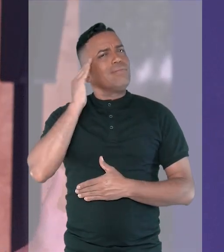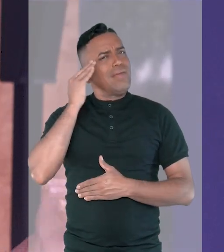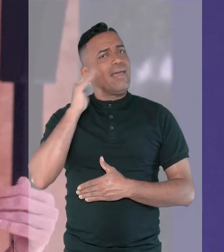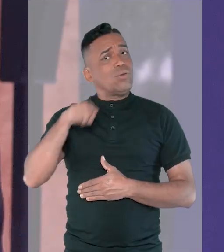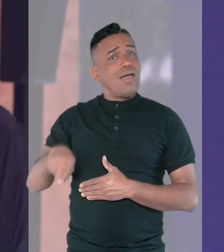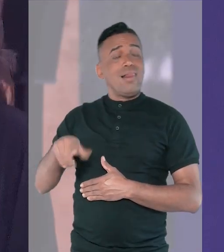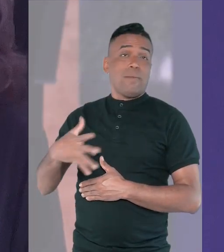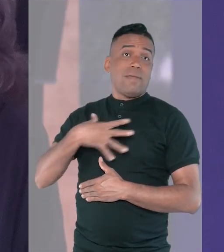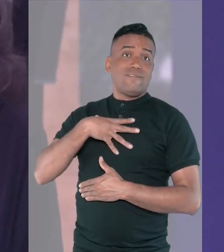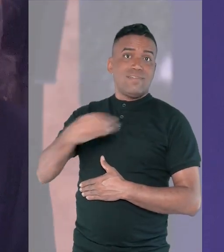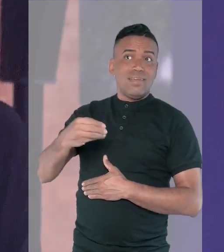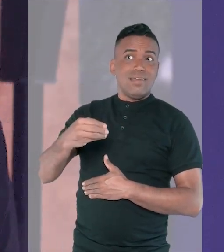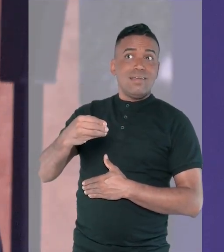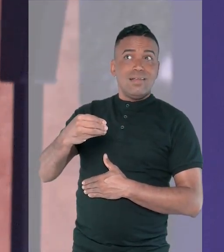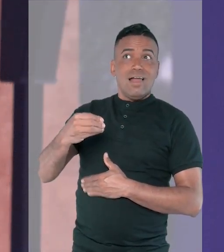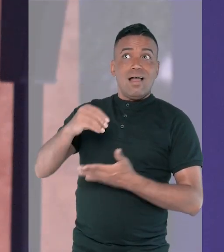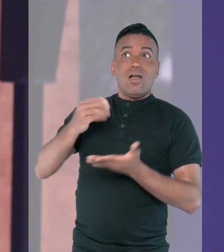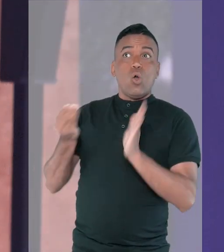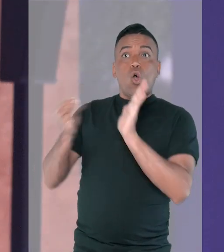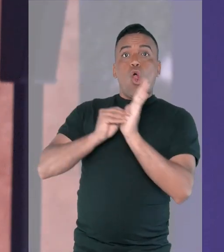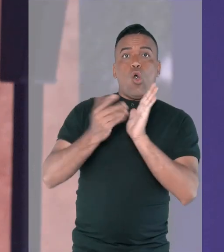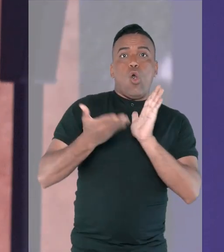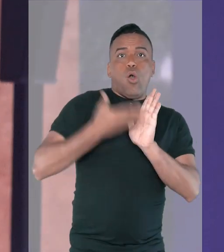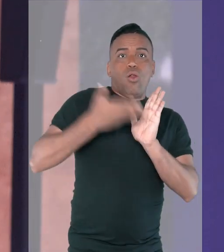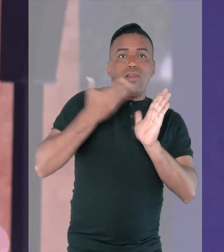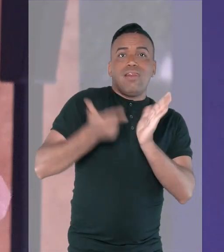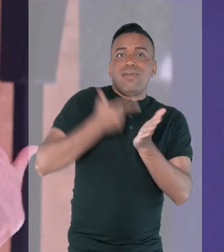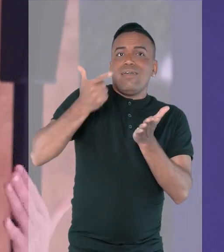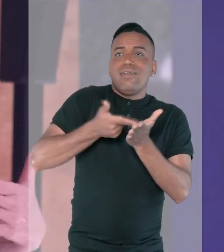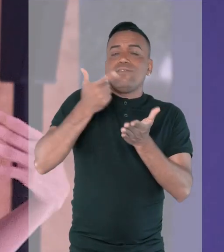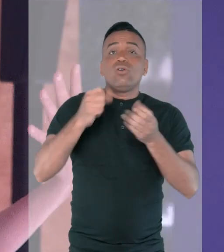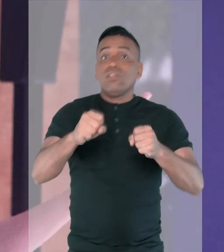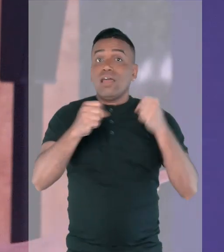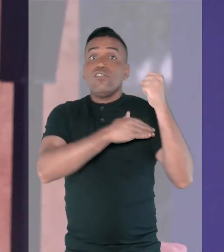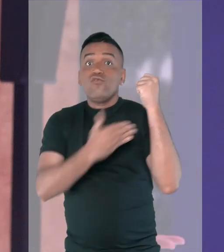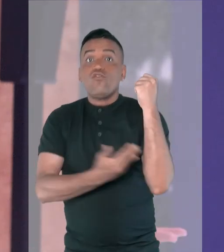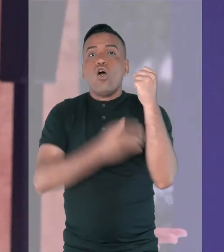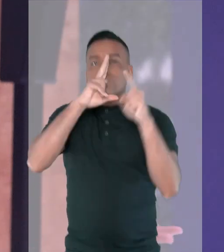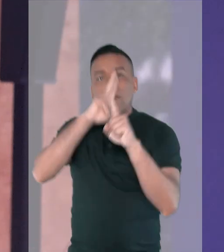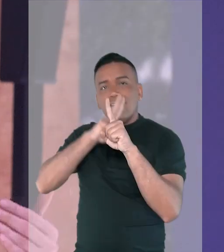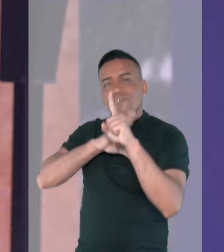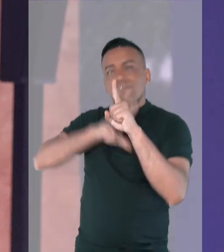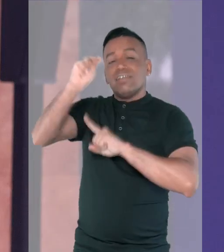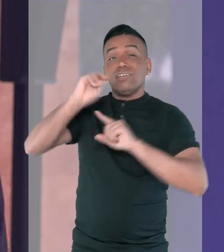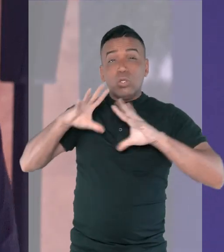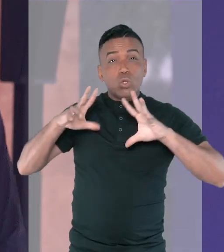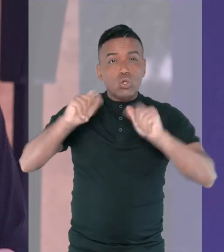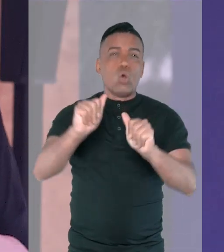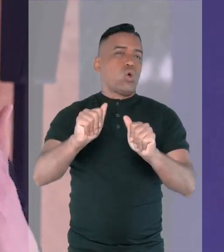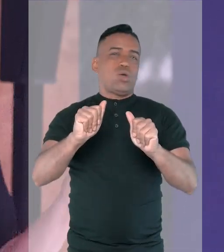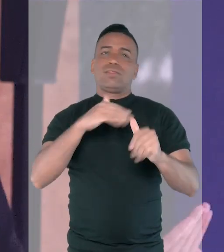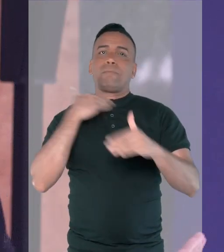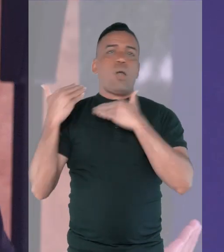Então, eu entendo que a Sofia traduziu nesse livro o que nós temos de força para